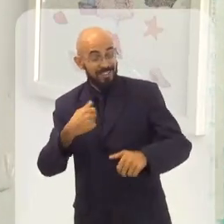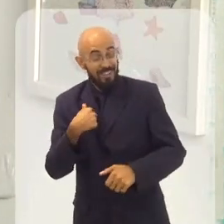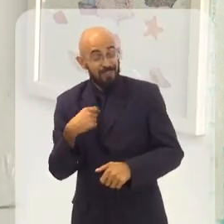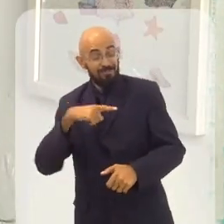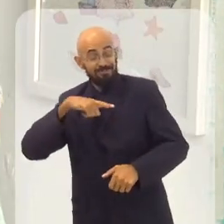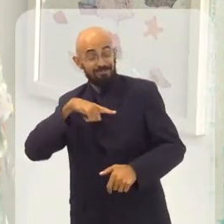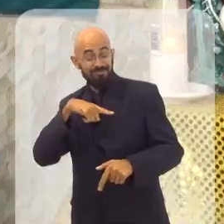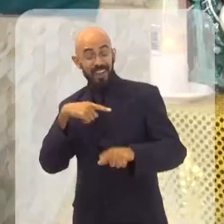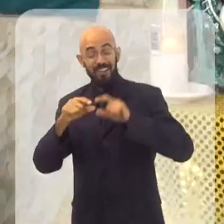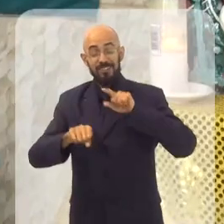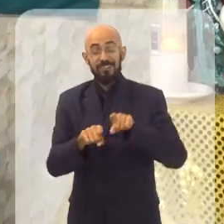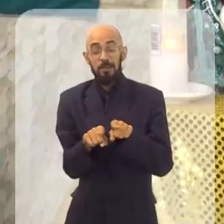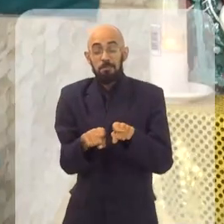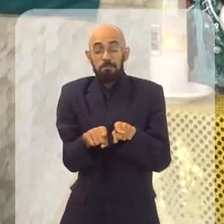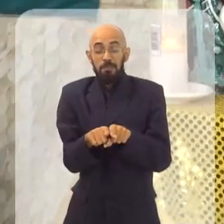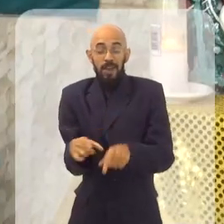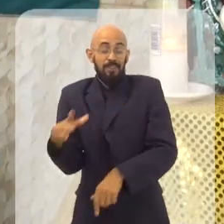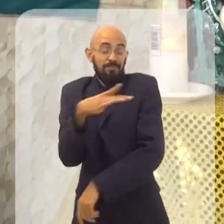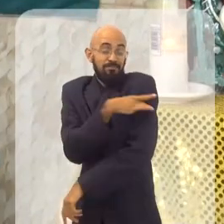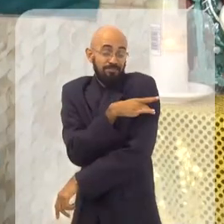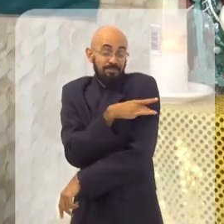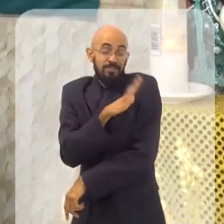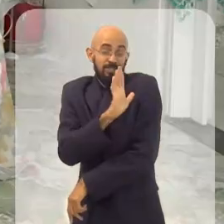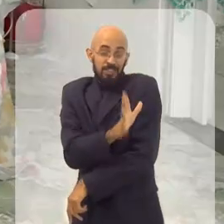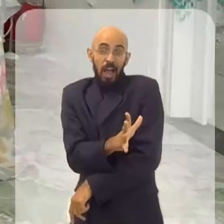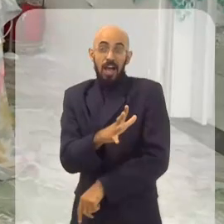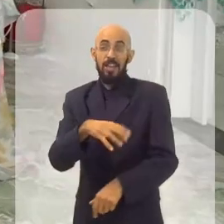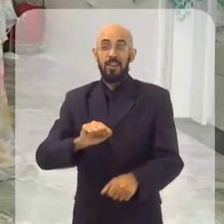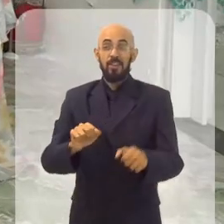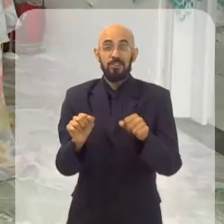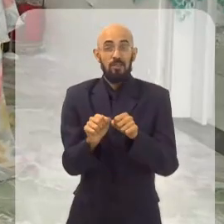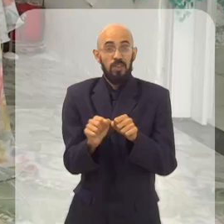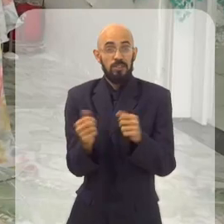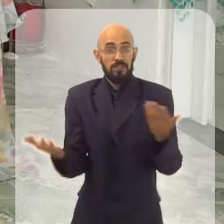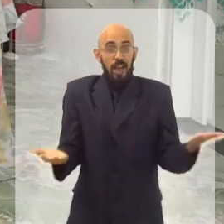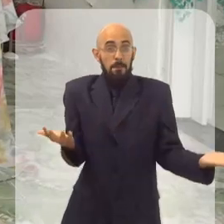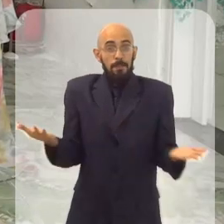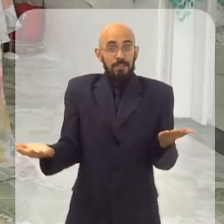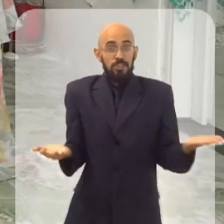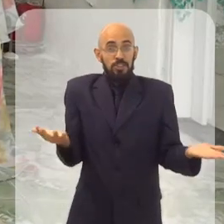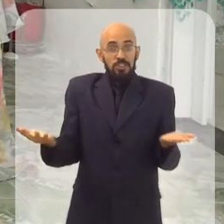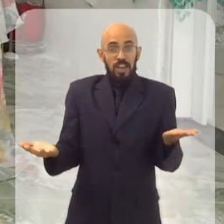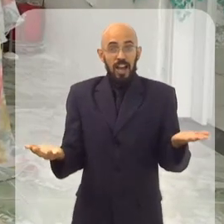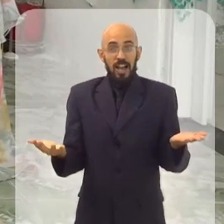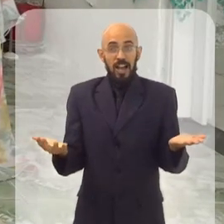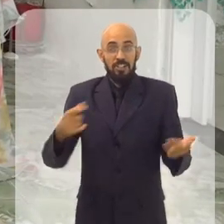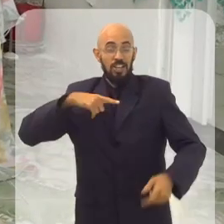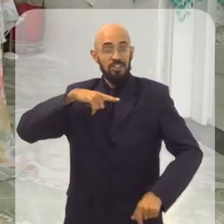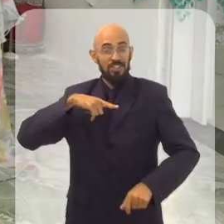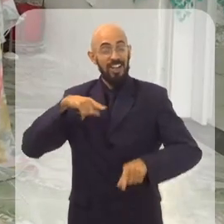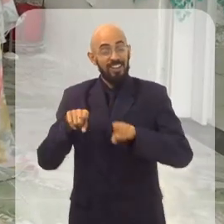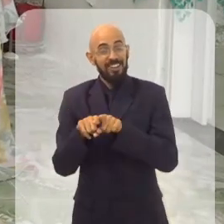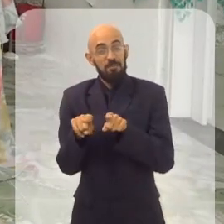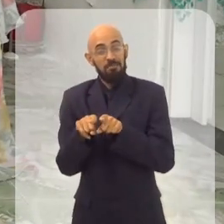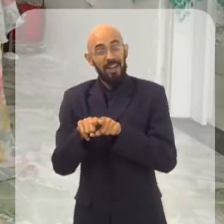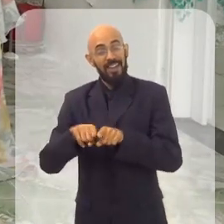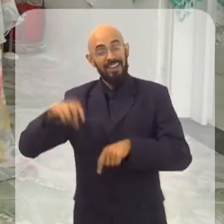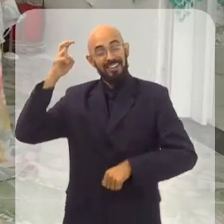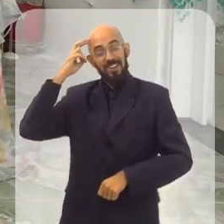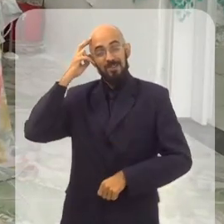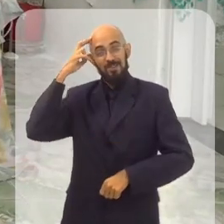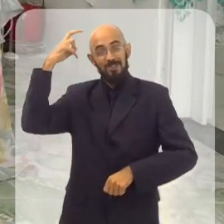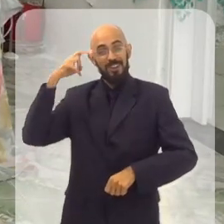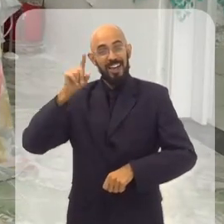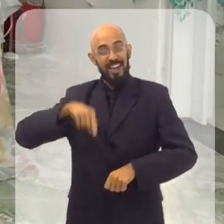candomblé. Né? Eu sou Yalorixá com 42 anos de feito, né, de Iemanjá. Então, nós temos toda essa raiz também. Então, eu acho que